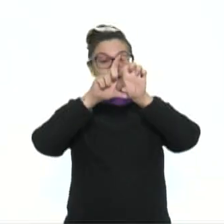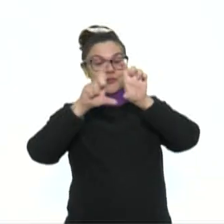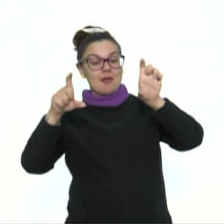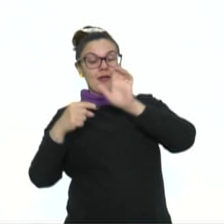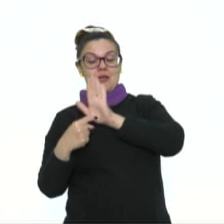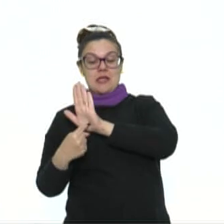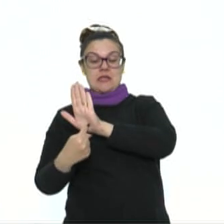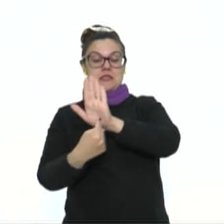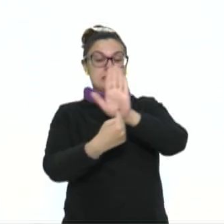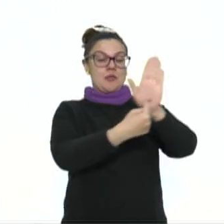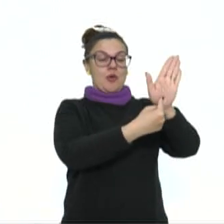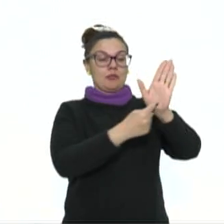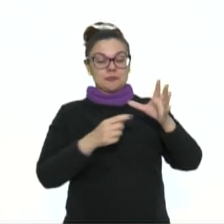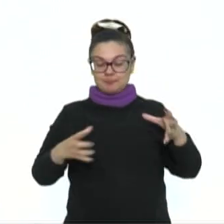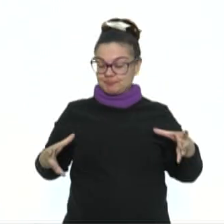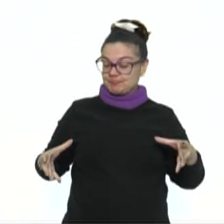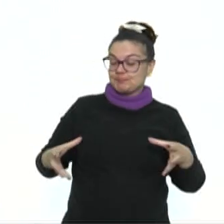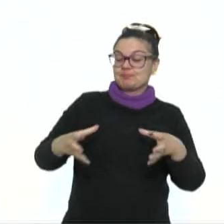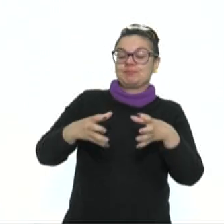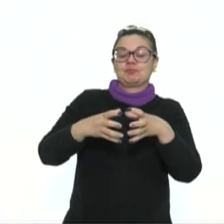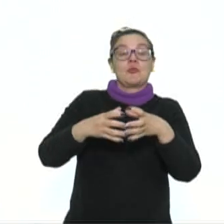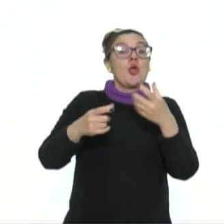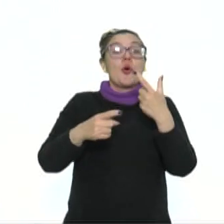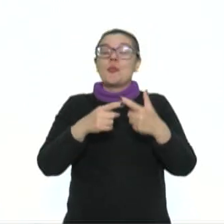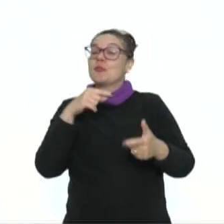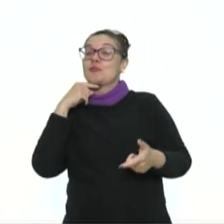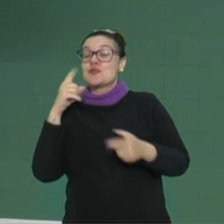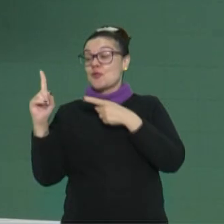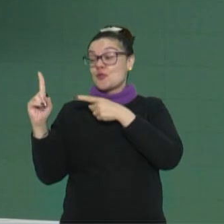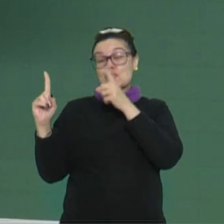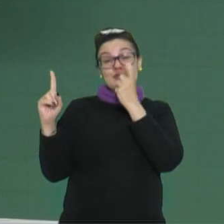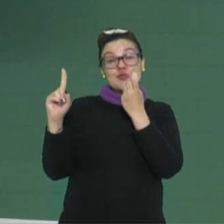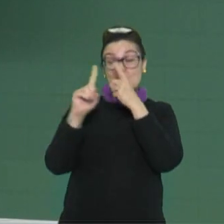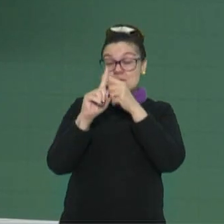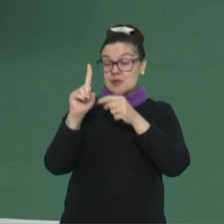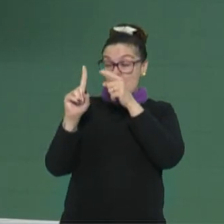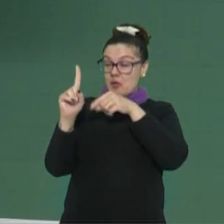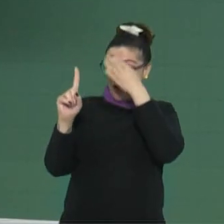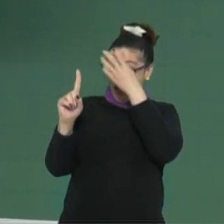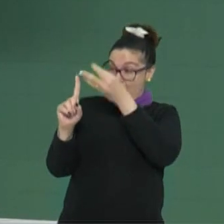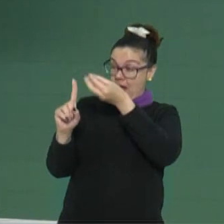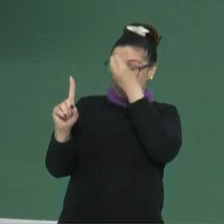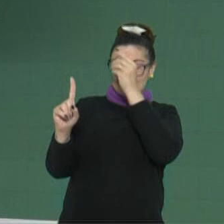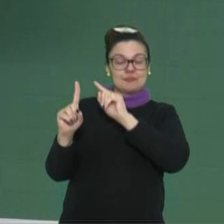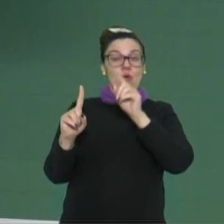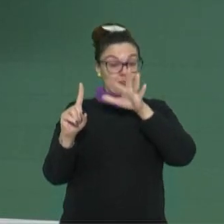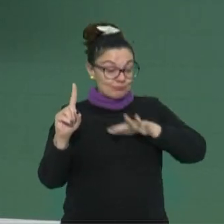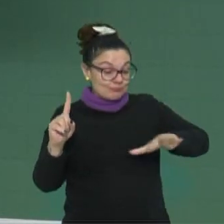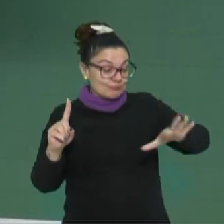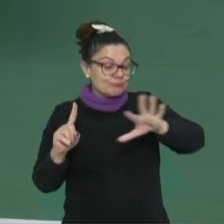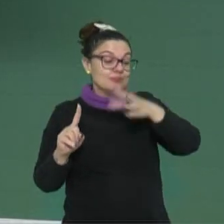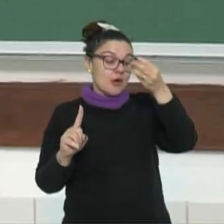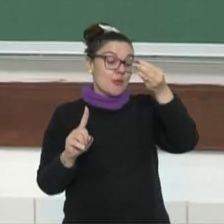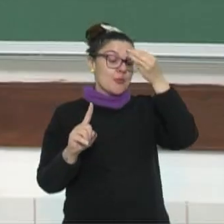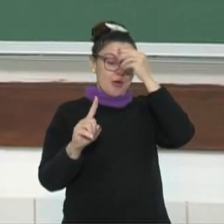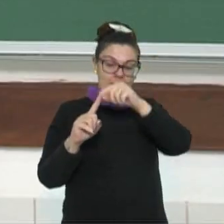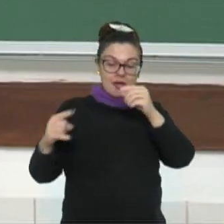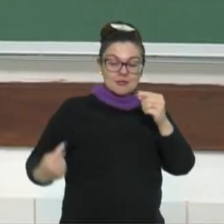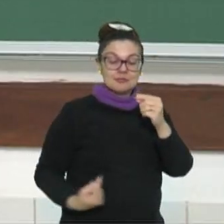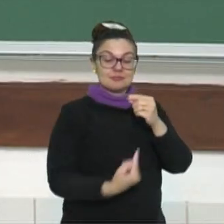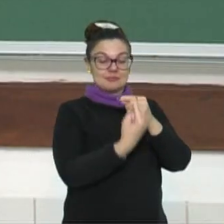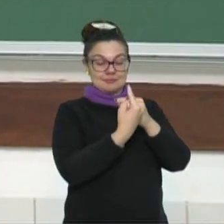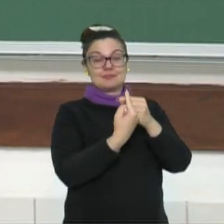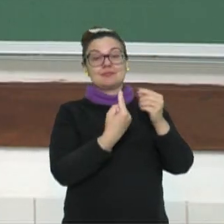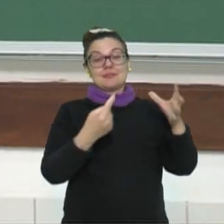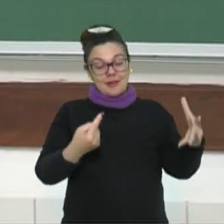moral de comunidade, porque eu não posso entender um indivíduo sozinho, ele tem que ser entendido a partir da comunidade. Uma coisa